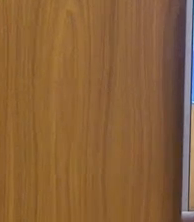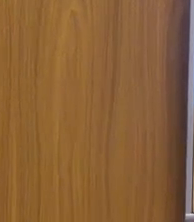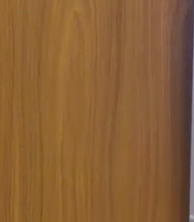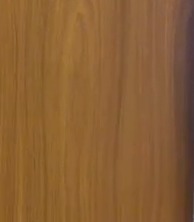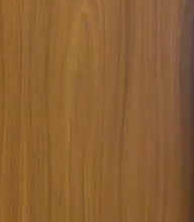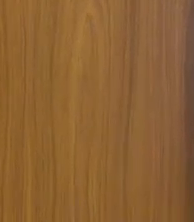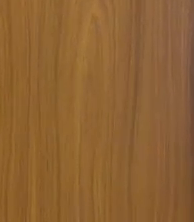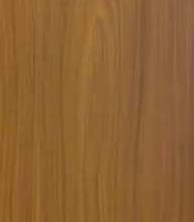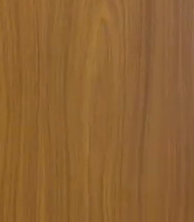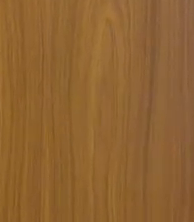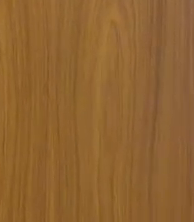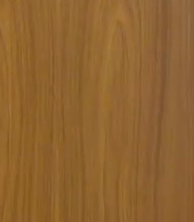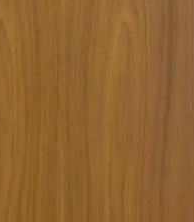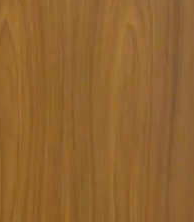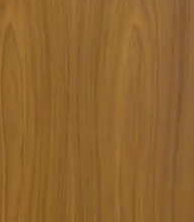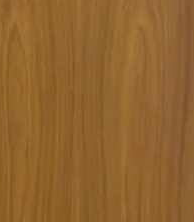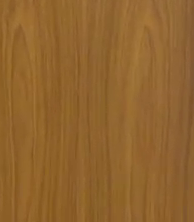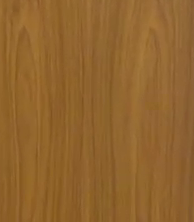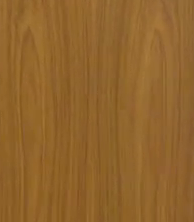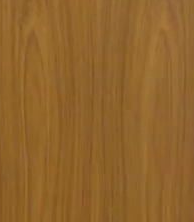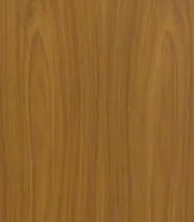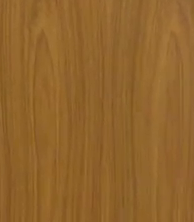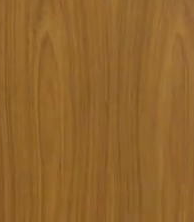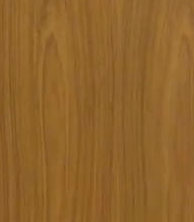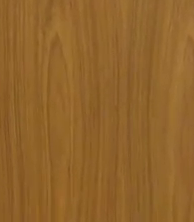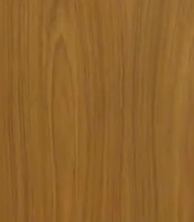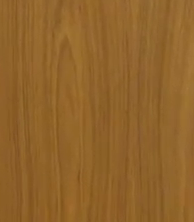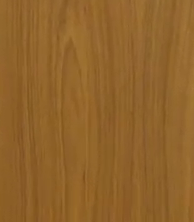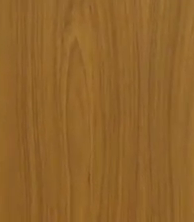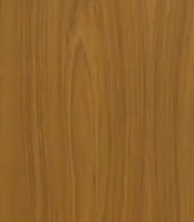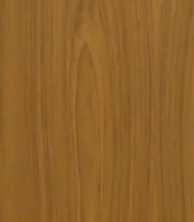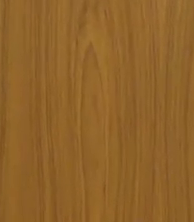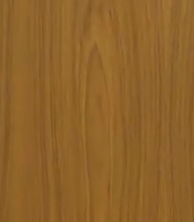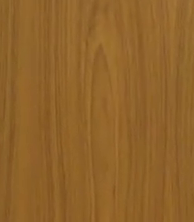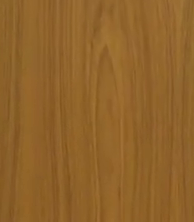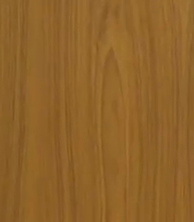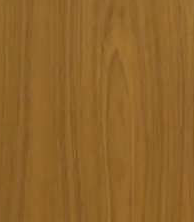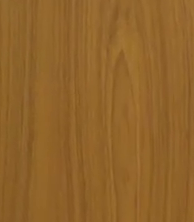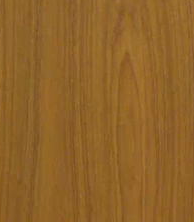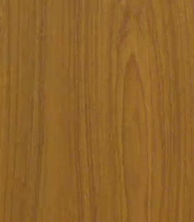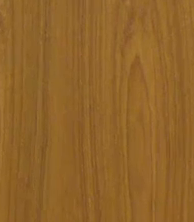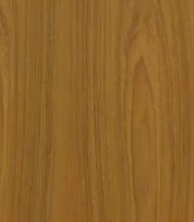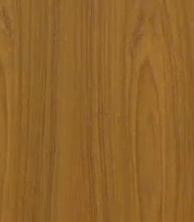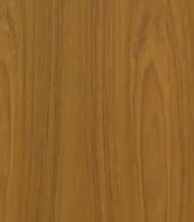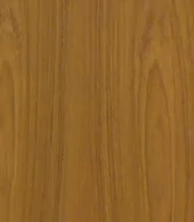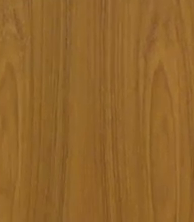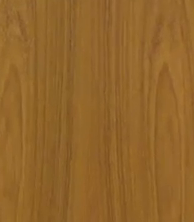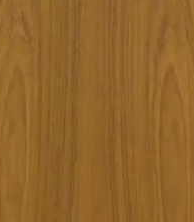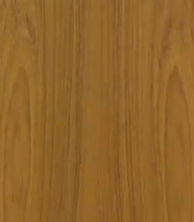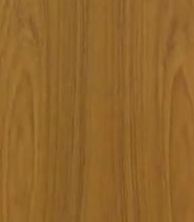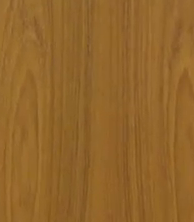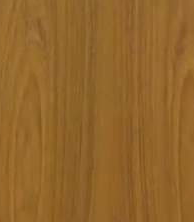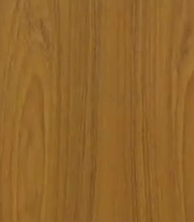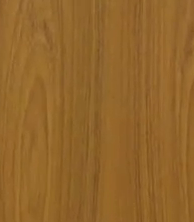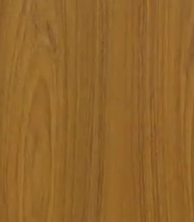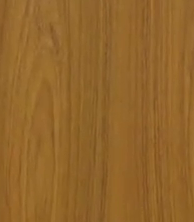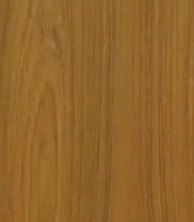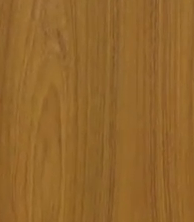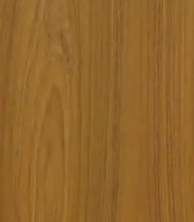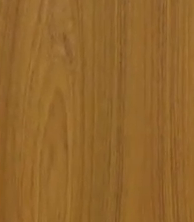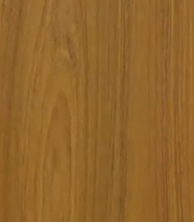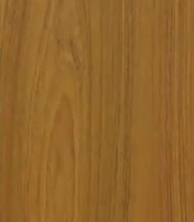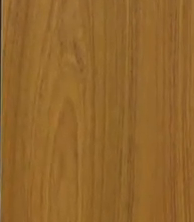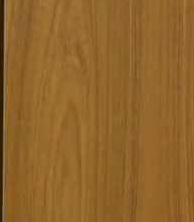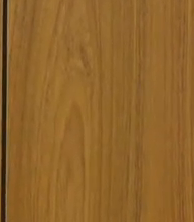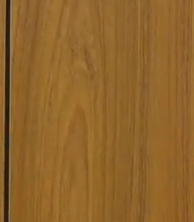sistema estadual de ensino do deputado Charles Santos pedindo informações sobre o número de afastamento de professores da rede